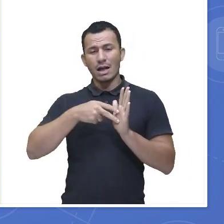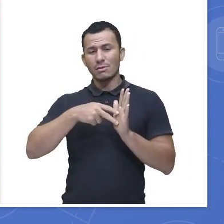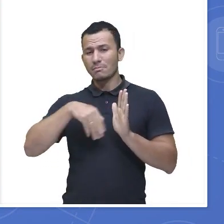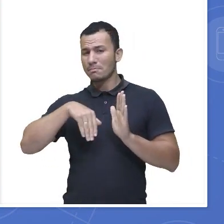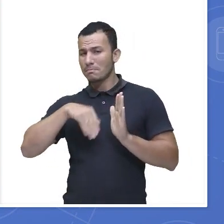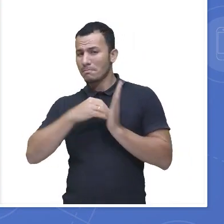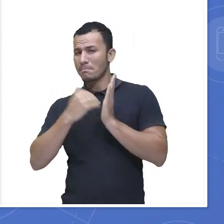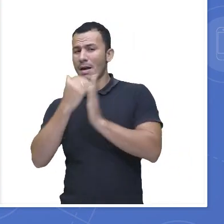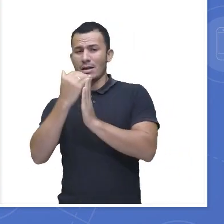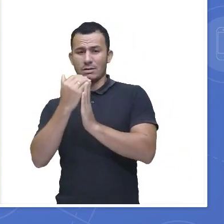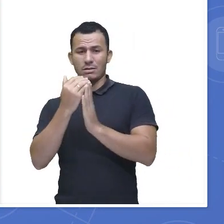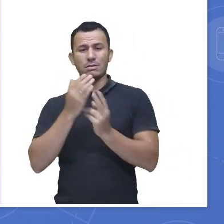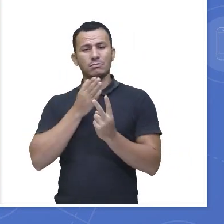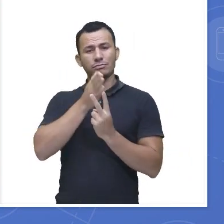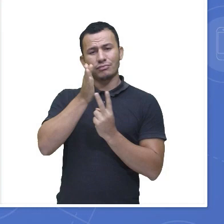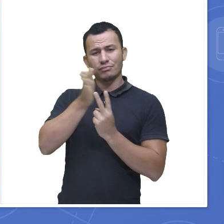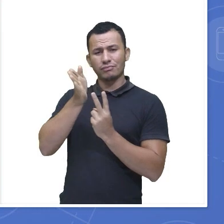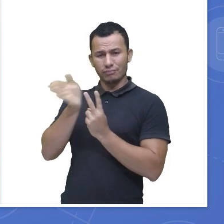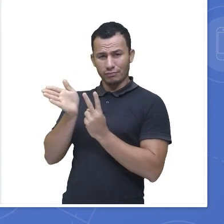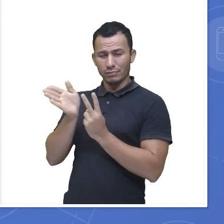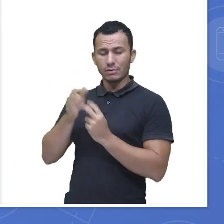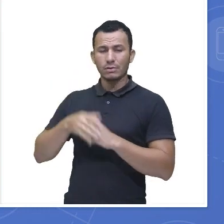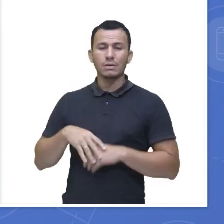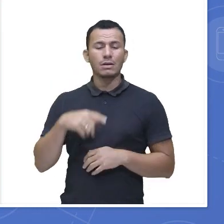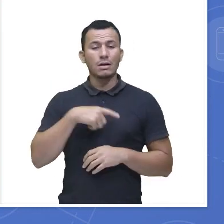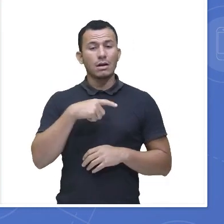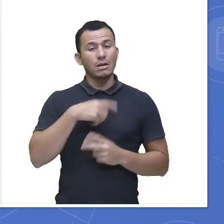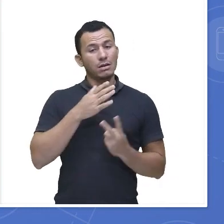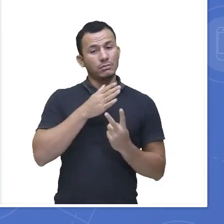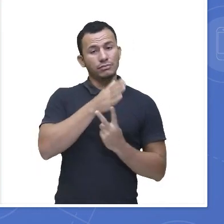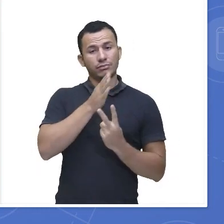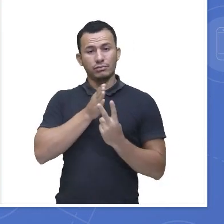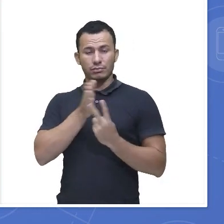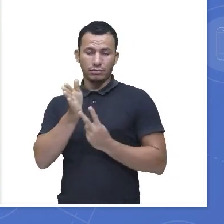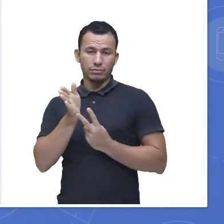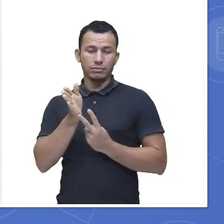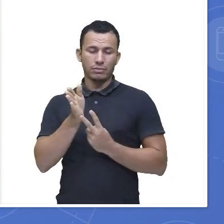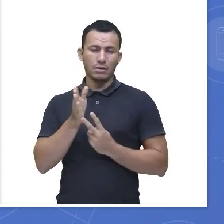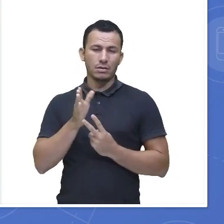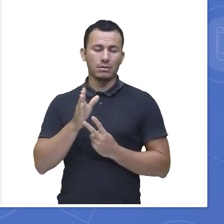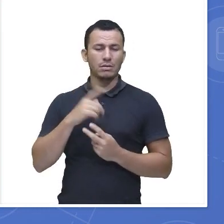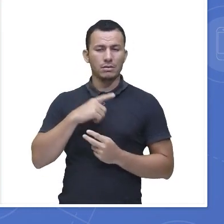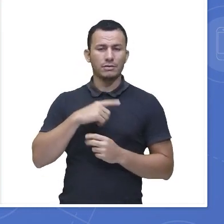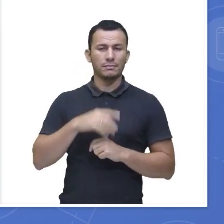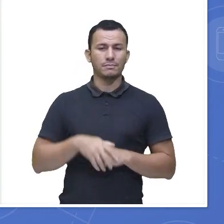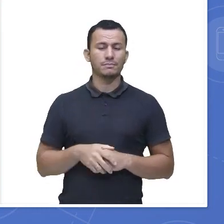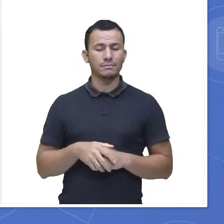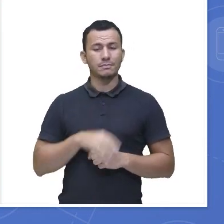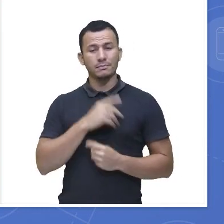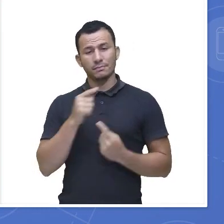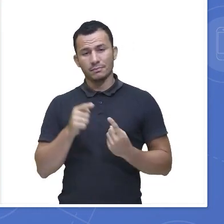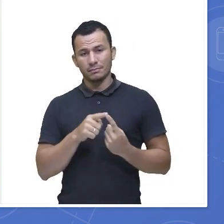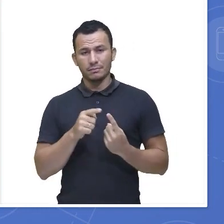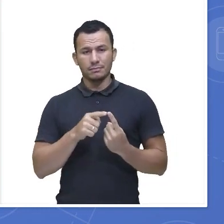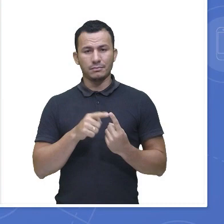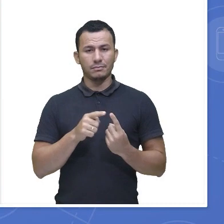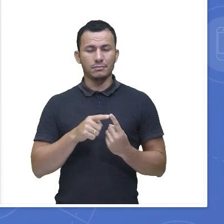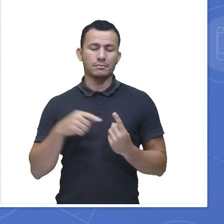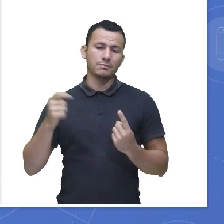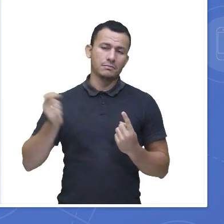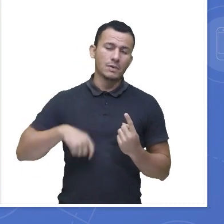A ambiguidade, ela tem duas formas de existir. Numa, ela pode